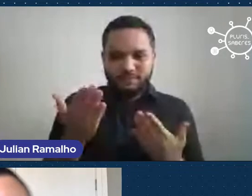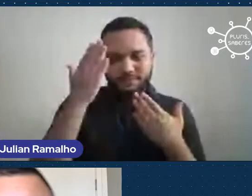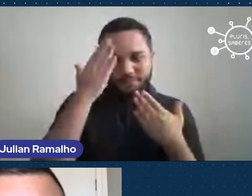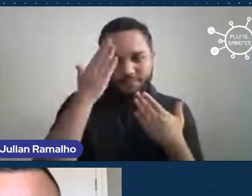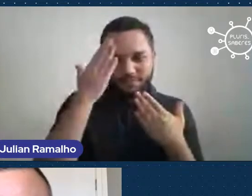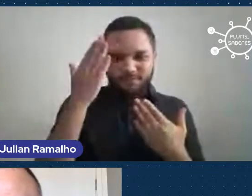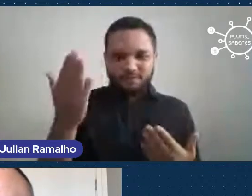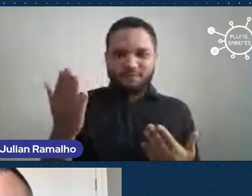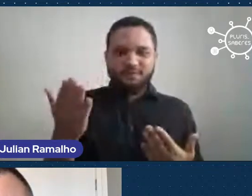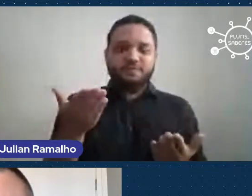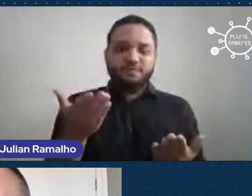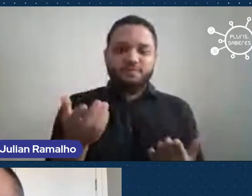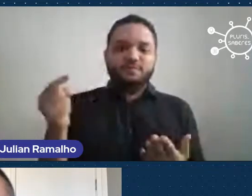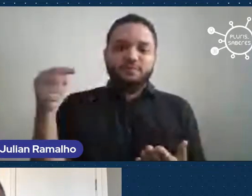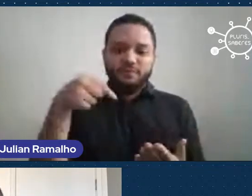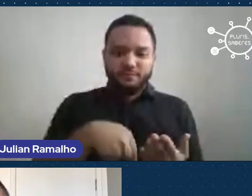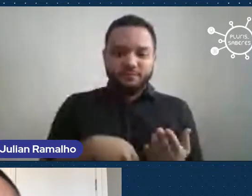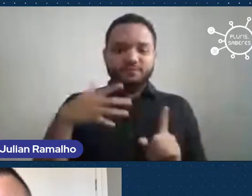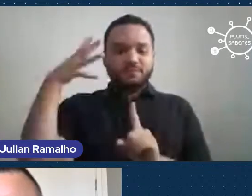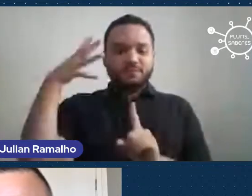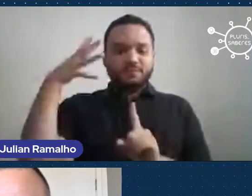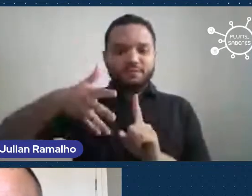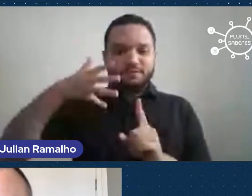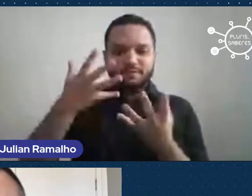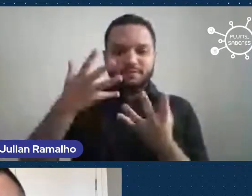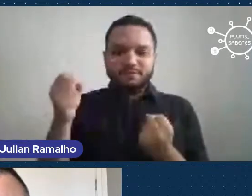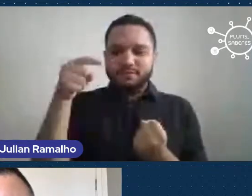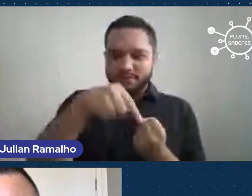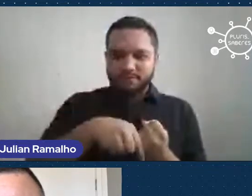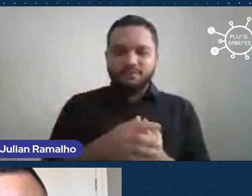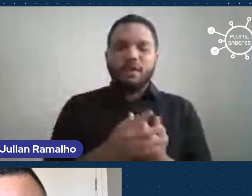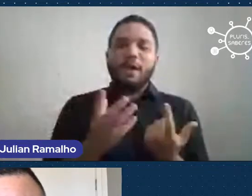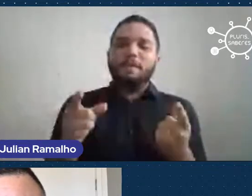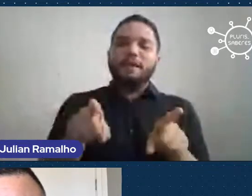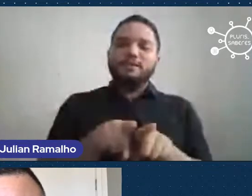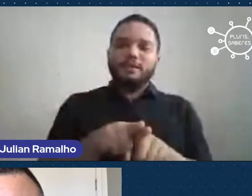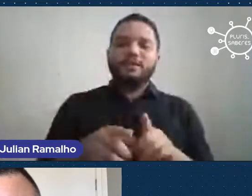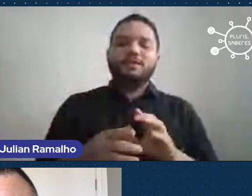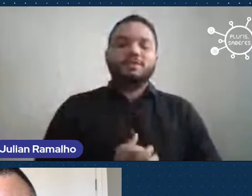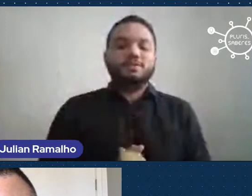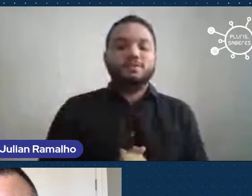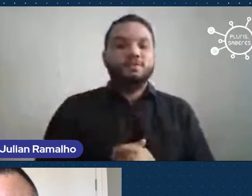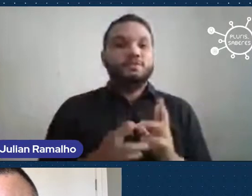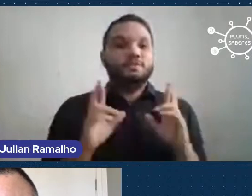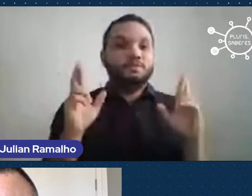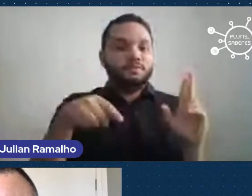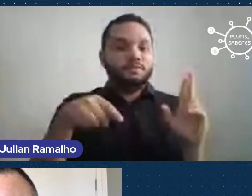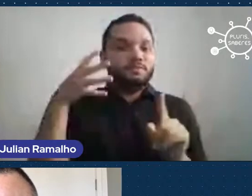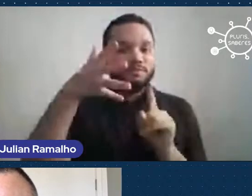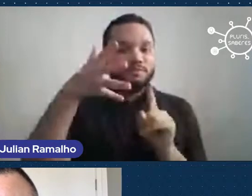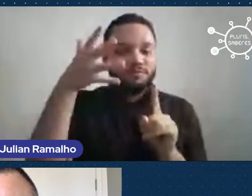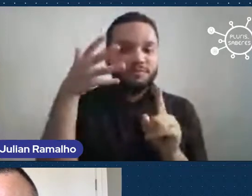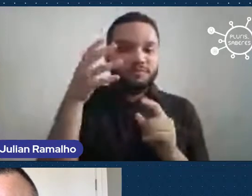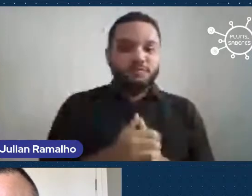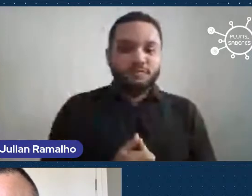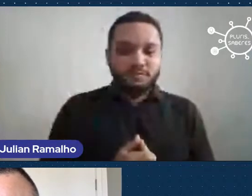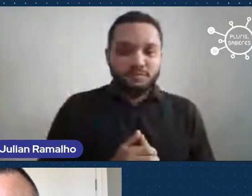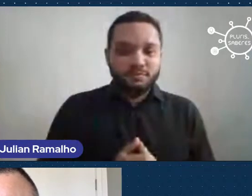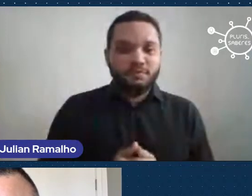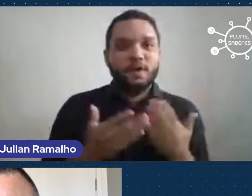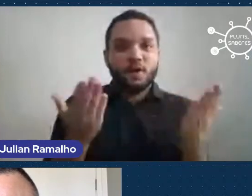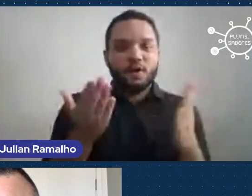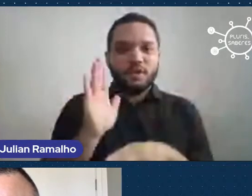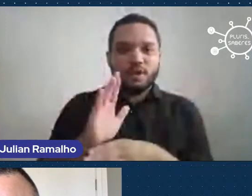uma vez por essa parceria. E espero que a nossa palestra de hoje seja mais uma tarde muito proveitosa